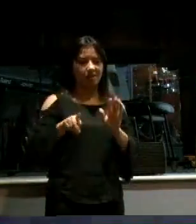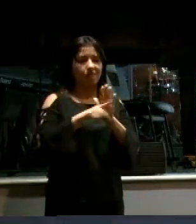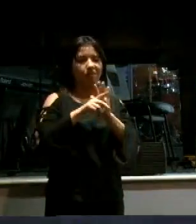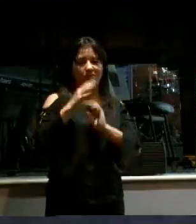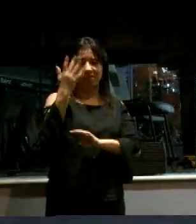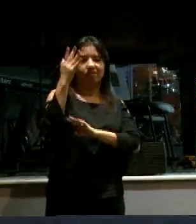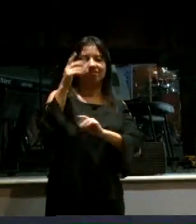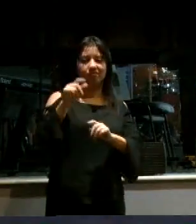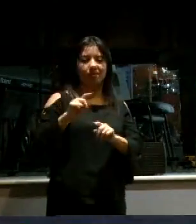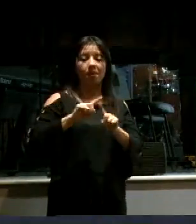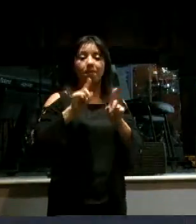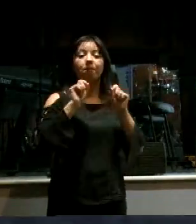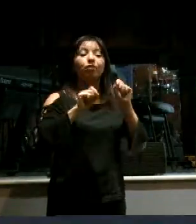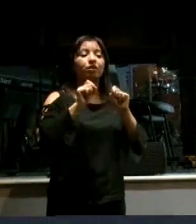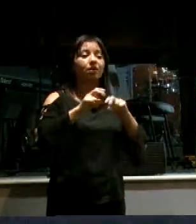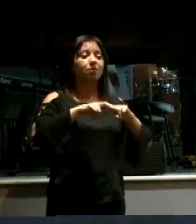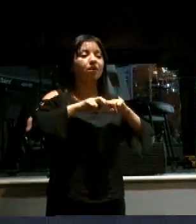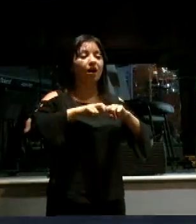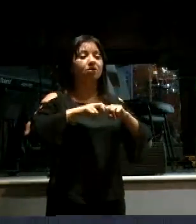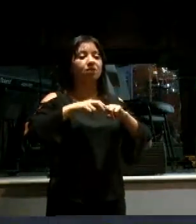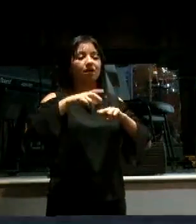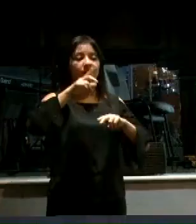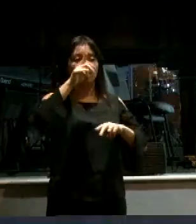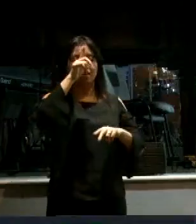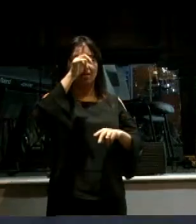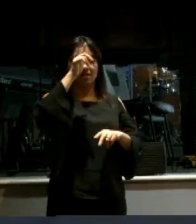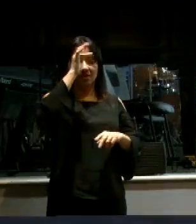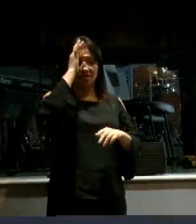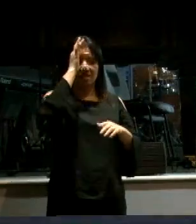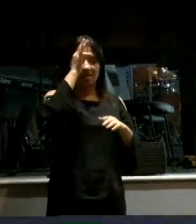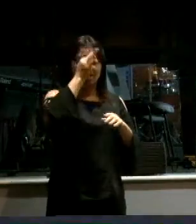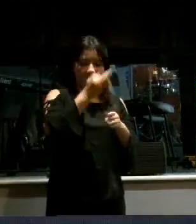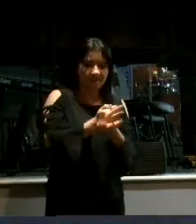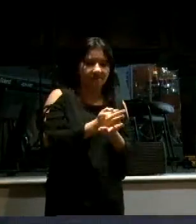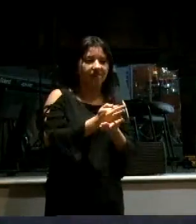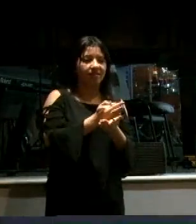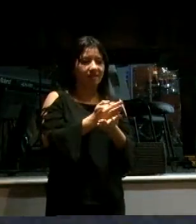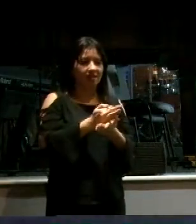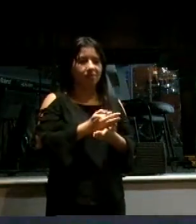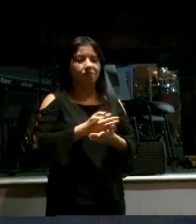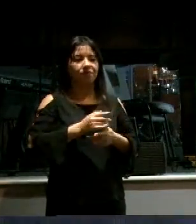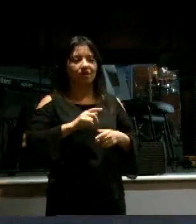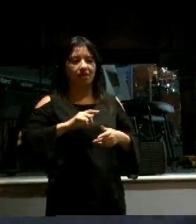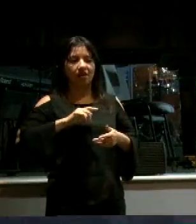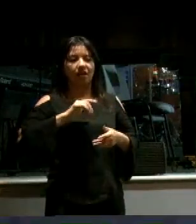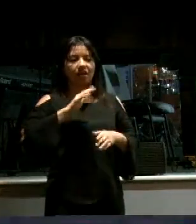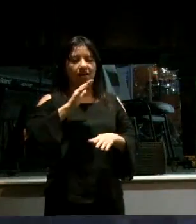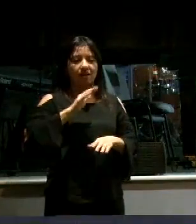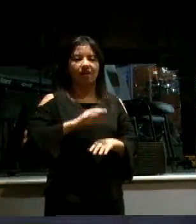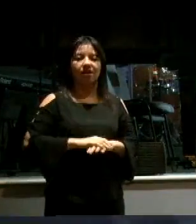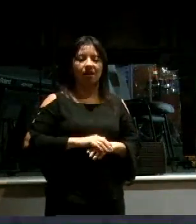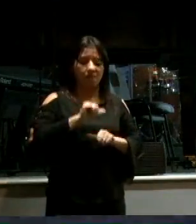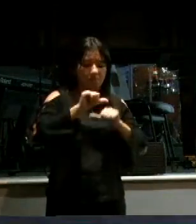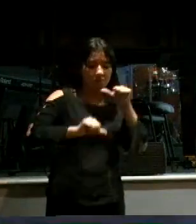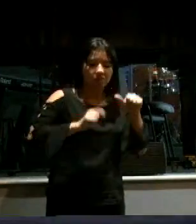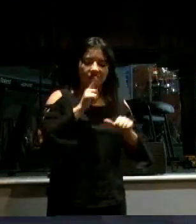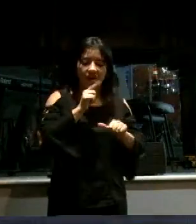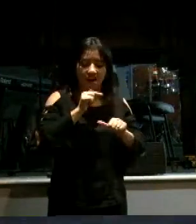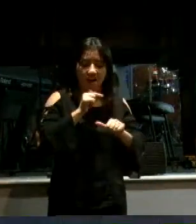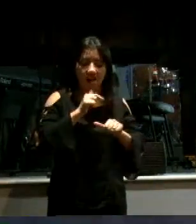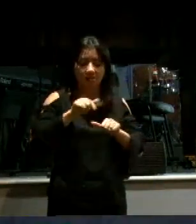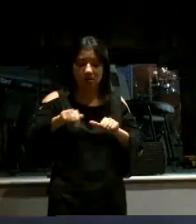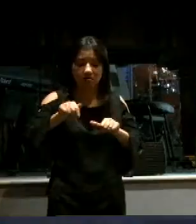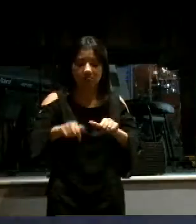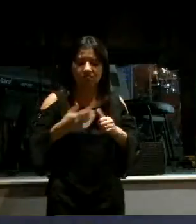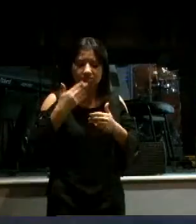fé e da obediência. Diga assim: o milagre na minha vida não vem por nada,